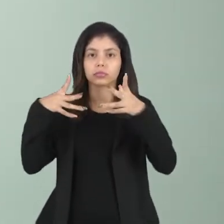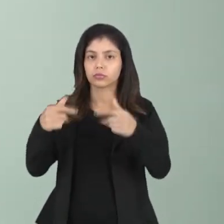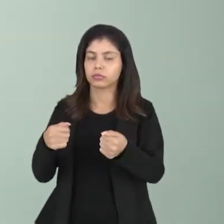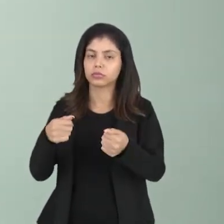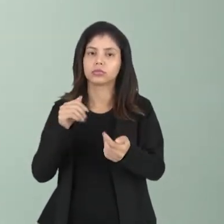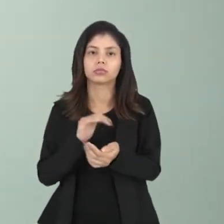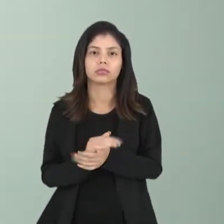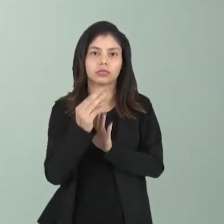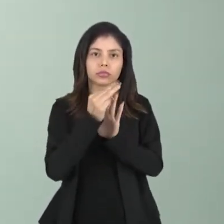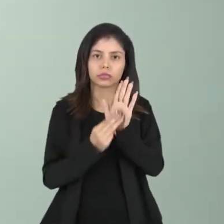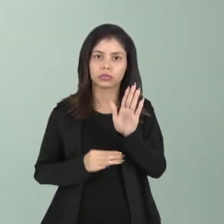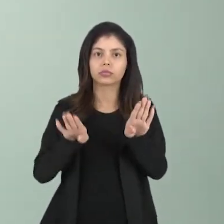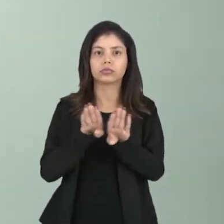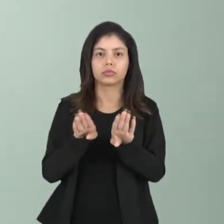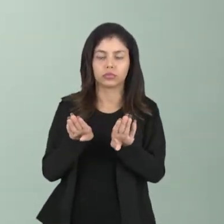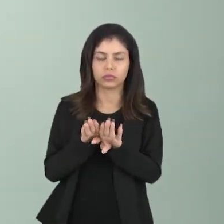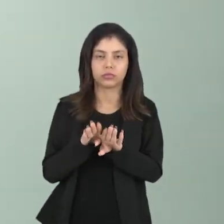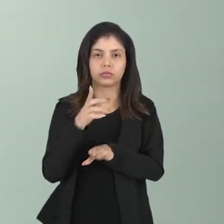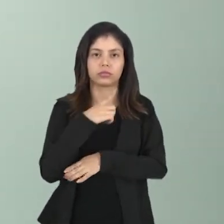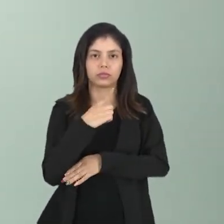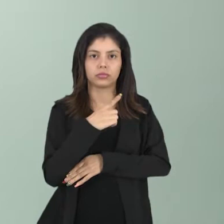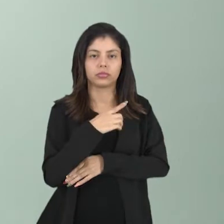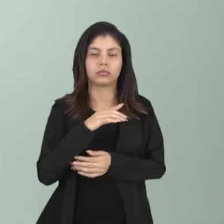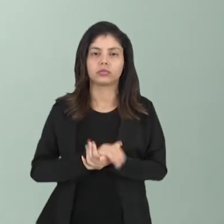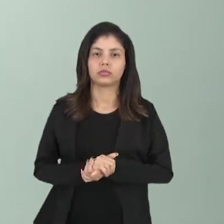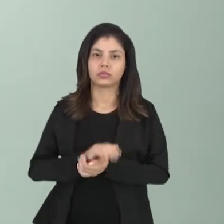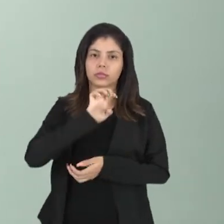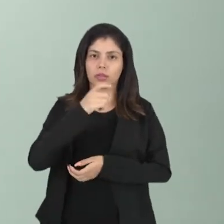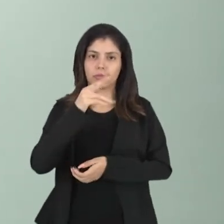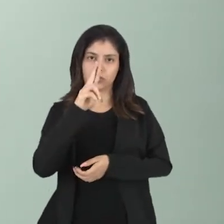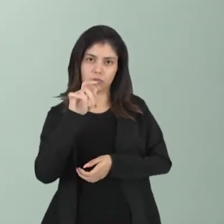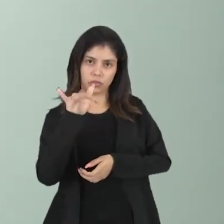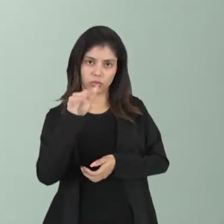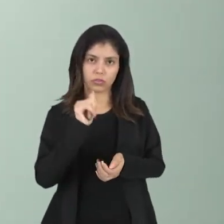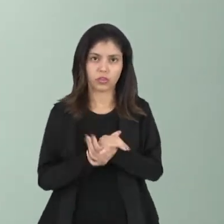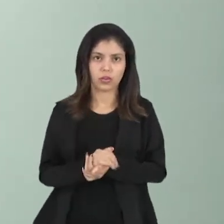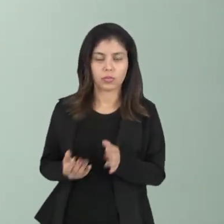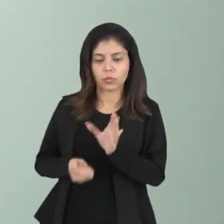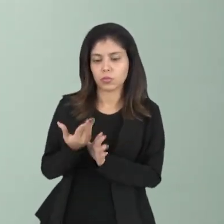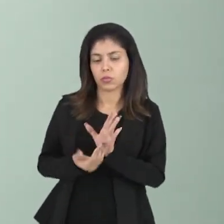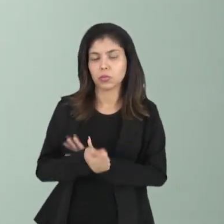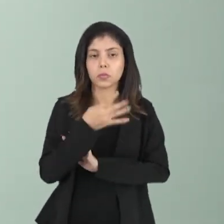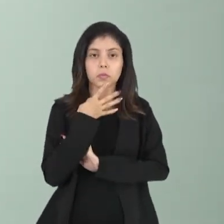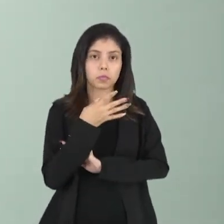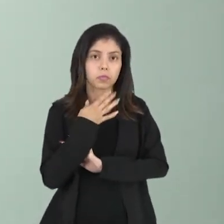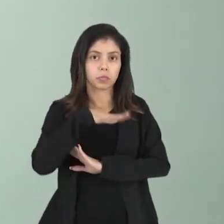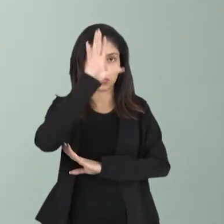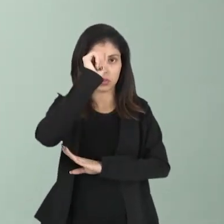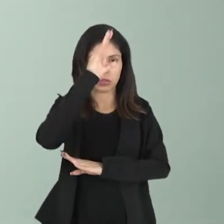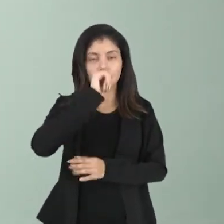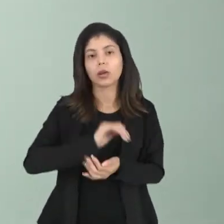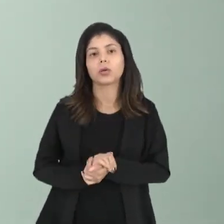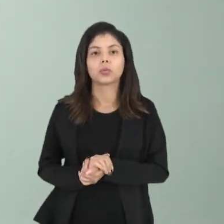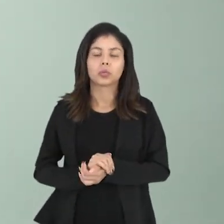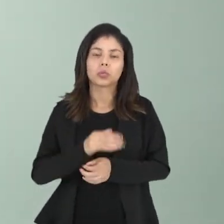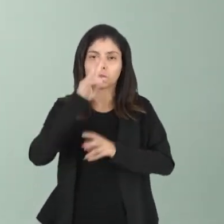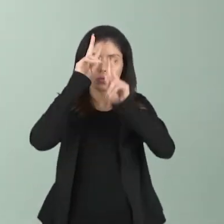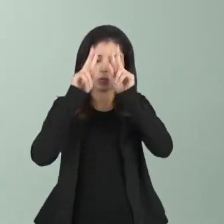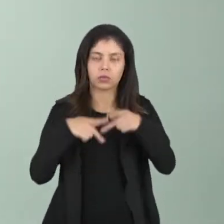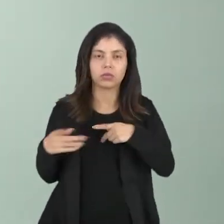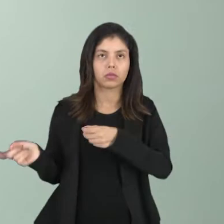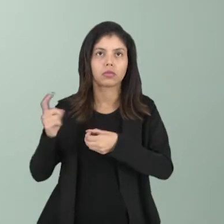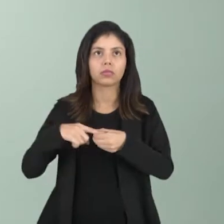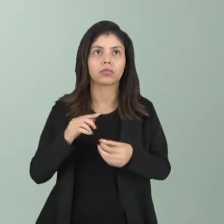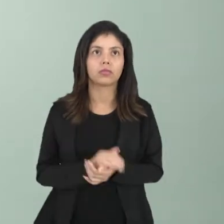sua metodologia, toda a sua epistemologia para produzir conhecimento humano. Tá bom? Então a nossa questão está voltada para